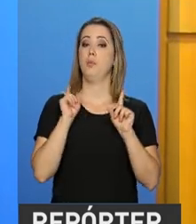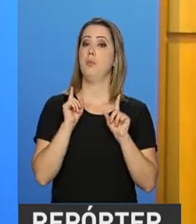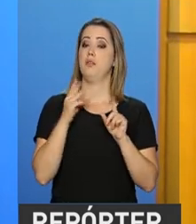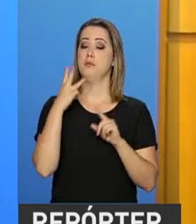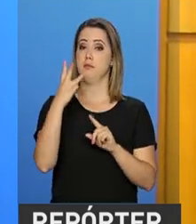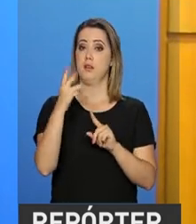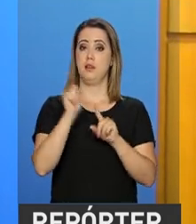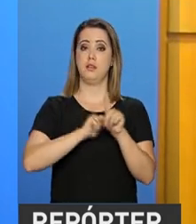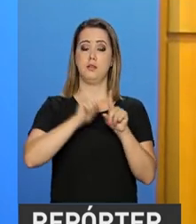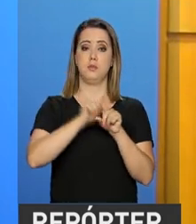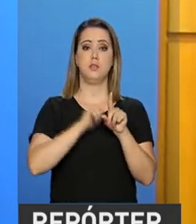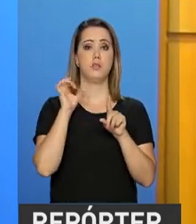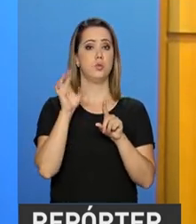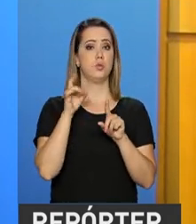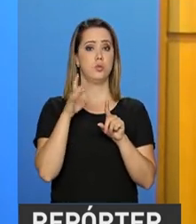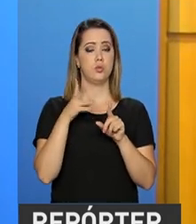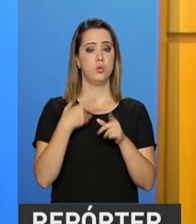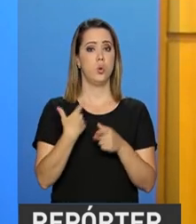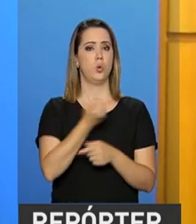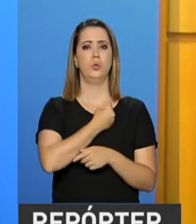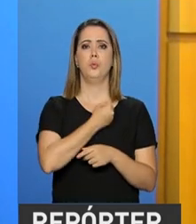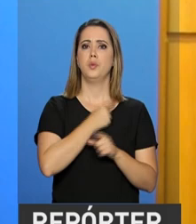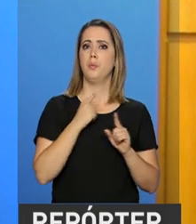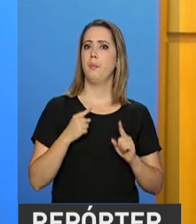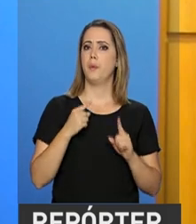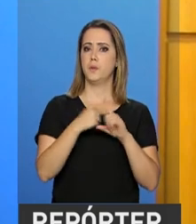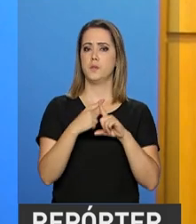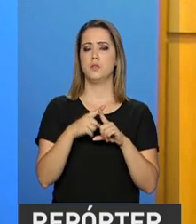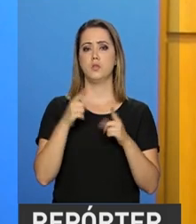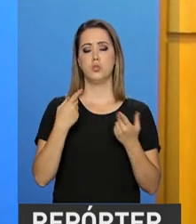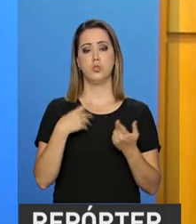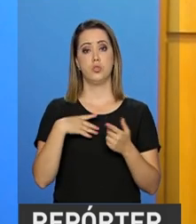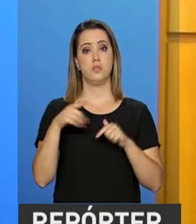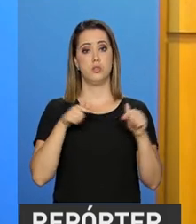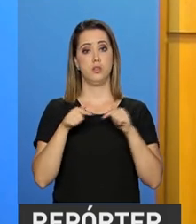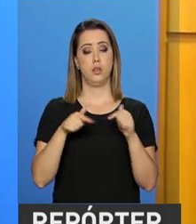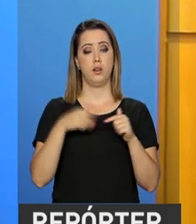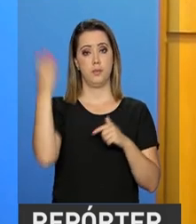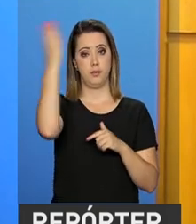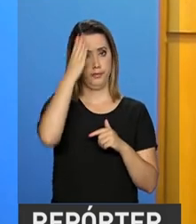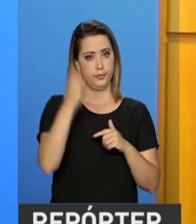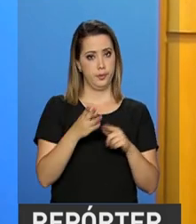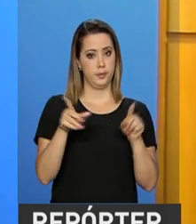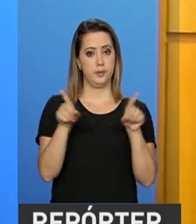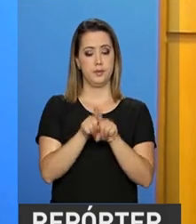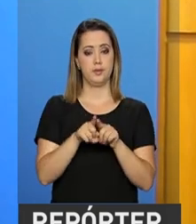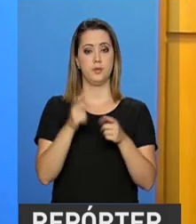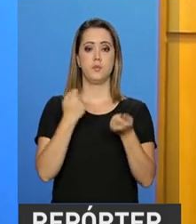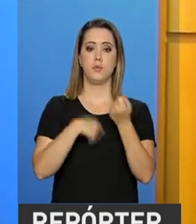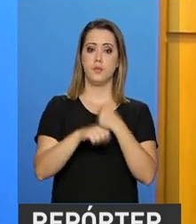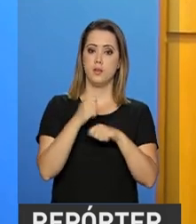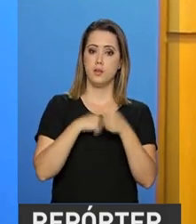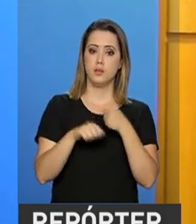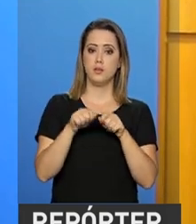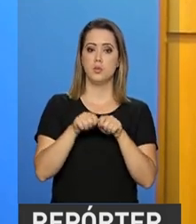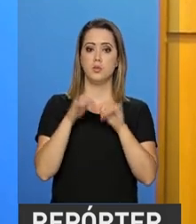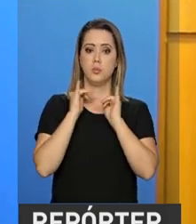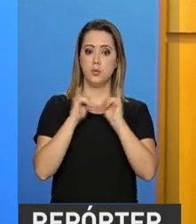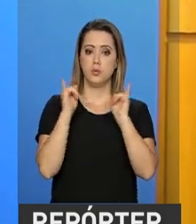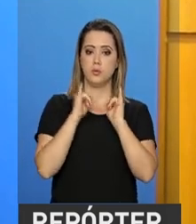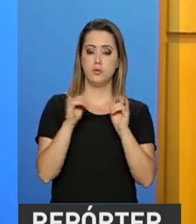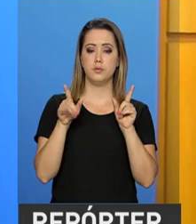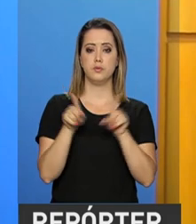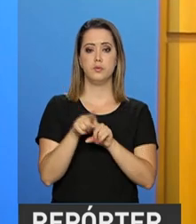últimos meses somente dados positivos de emprego no Brasil e segundo área econômica me relata